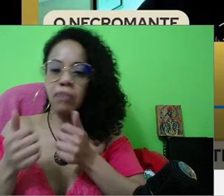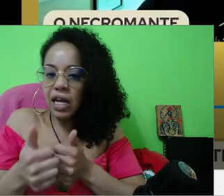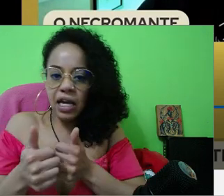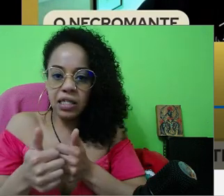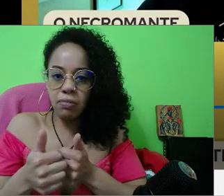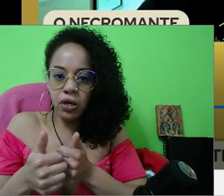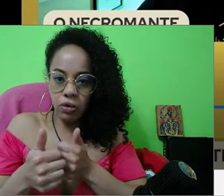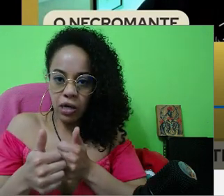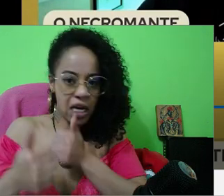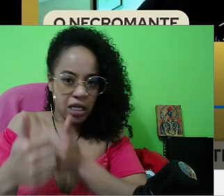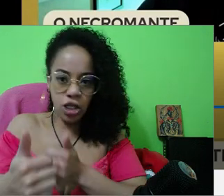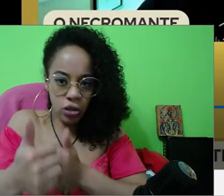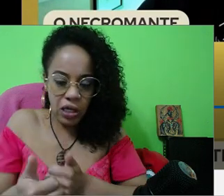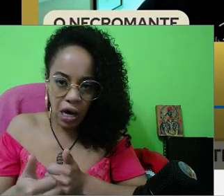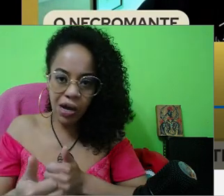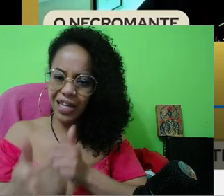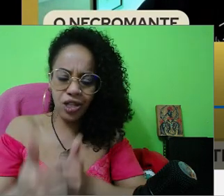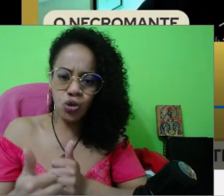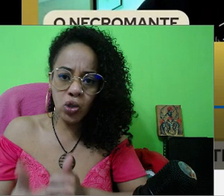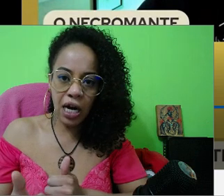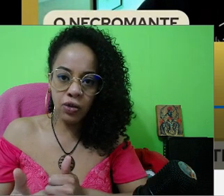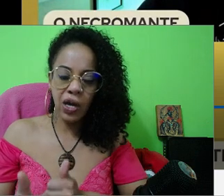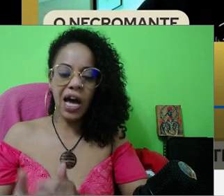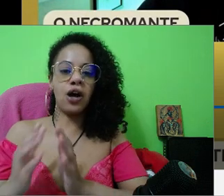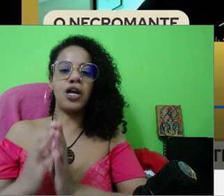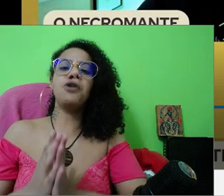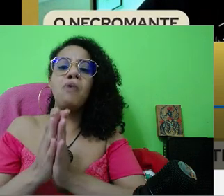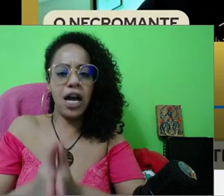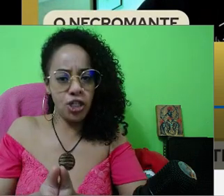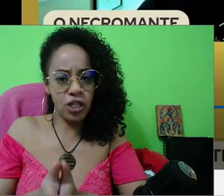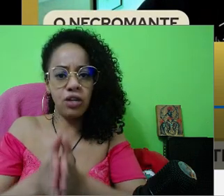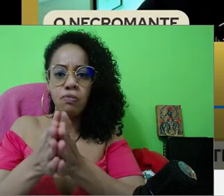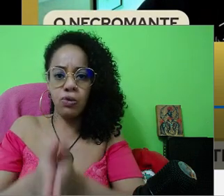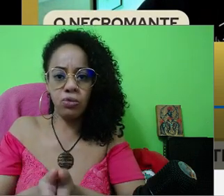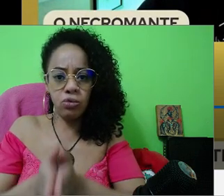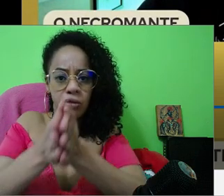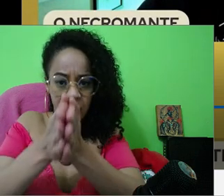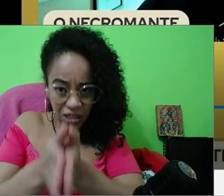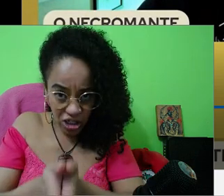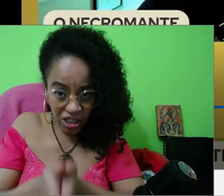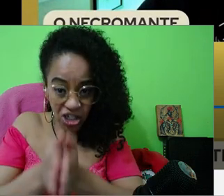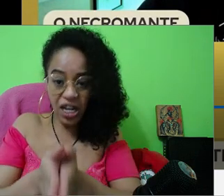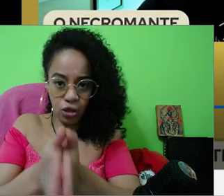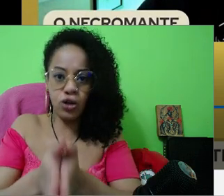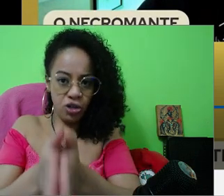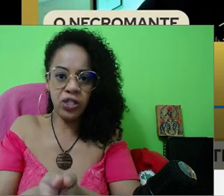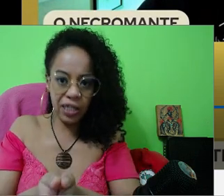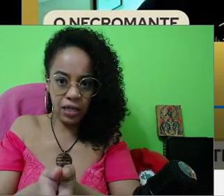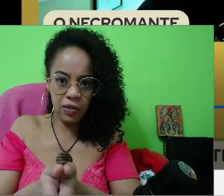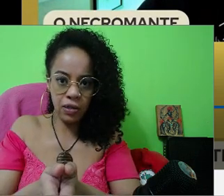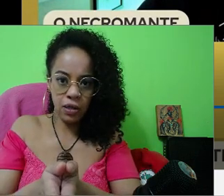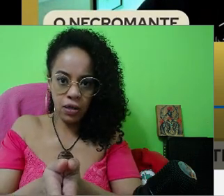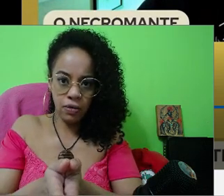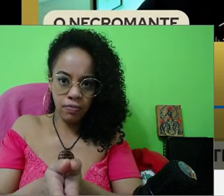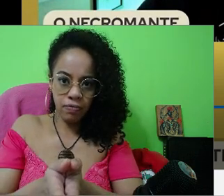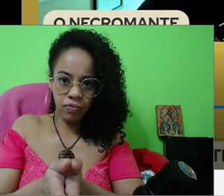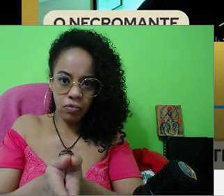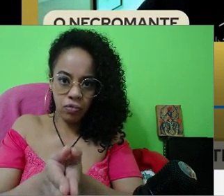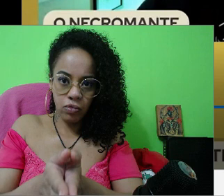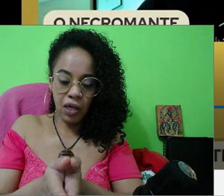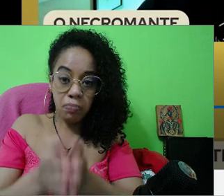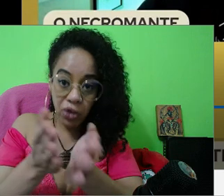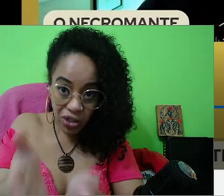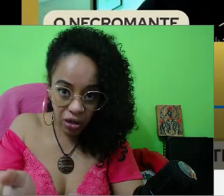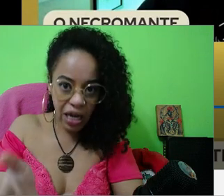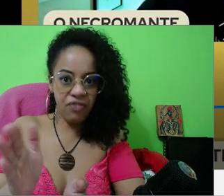preciso trocar ai beleza mano é a linha editorial aí tá tudo certo agora não acho que o mundo gira em torno de vocês